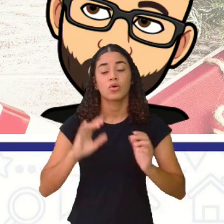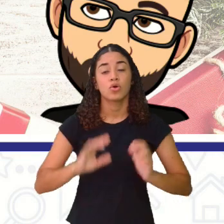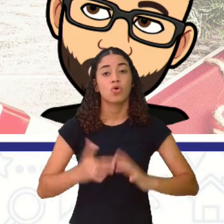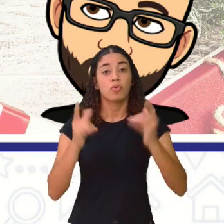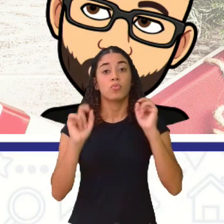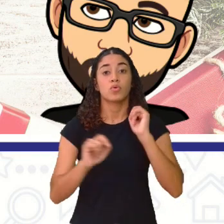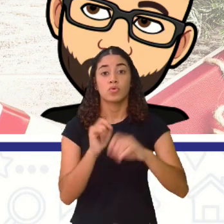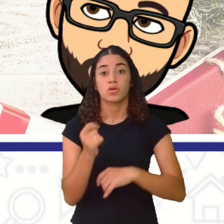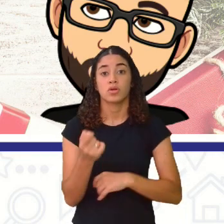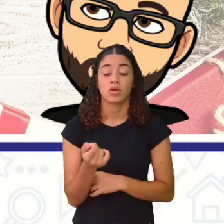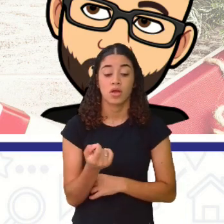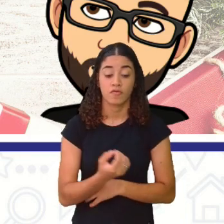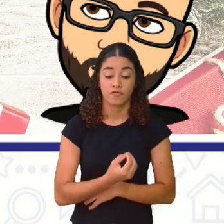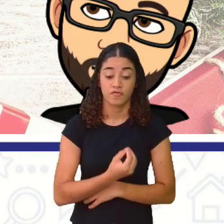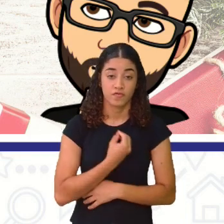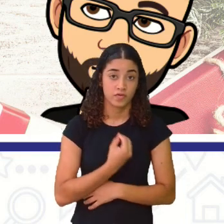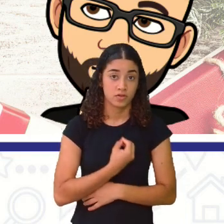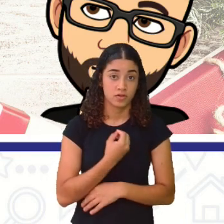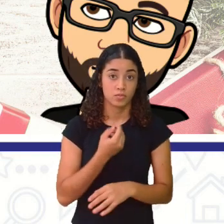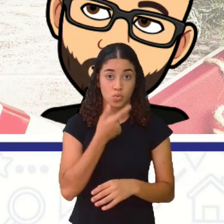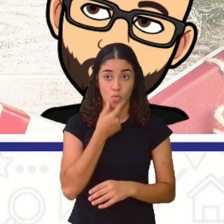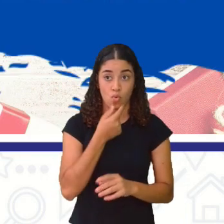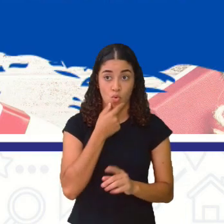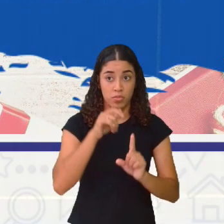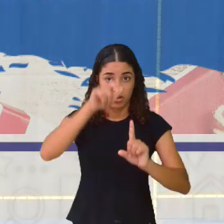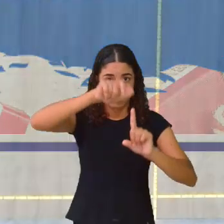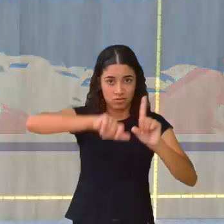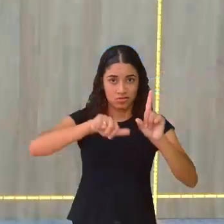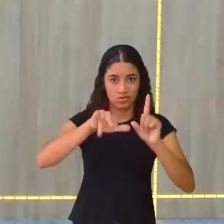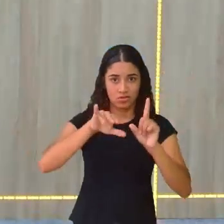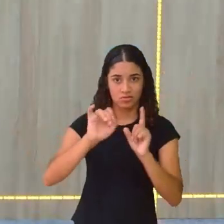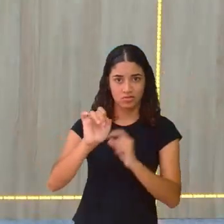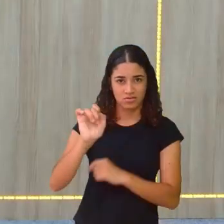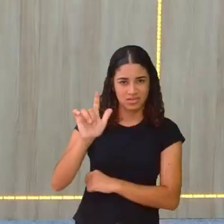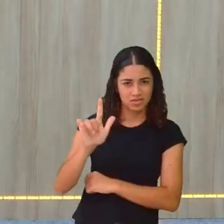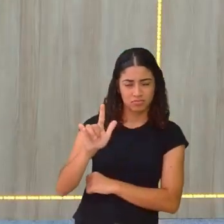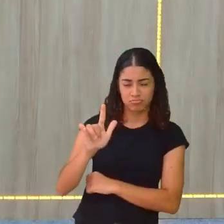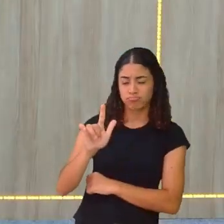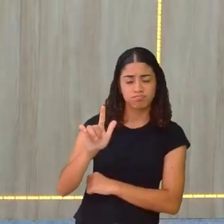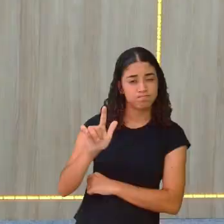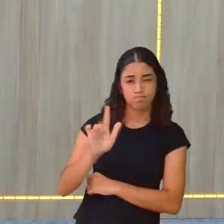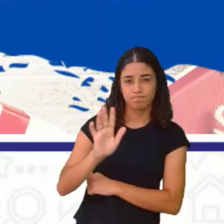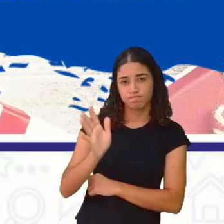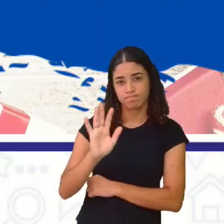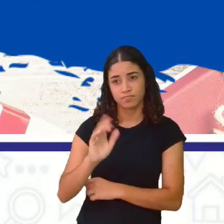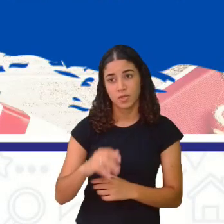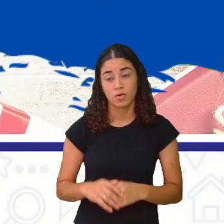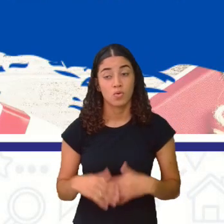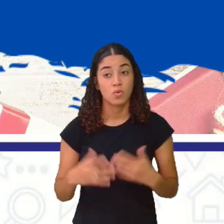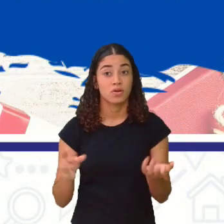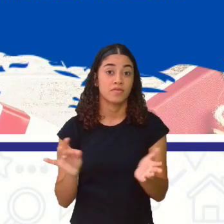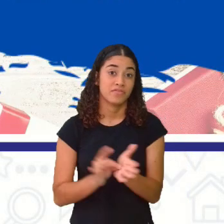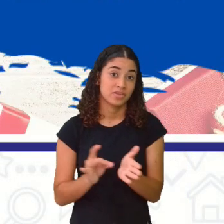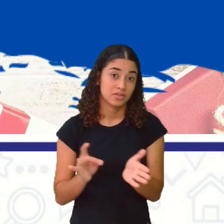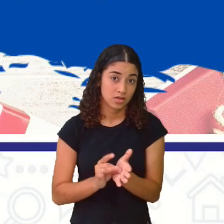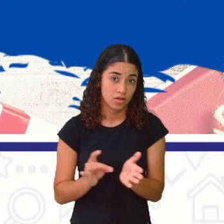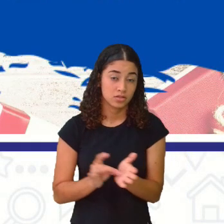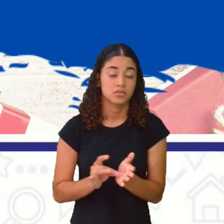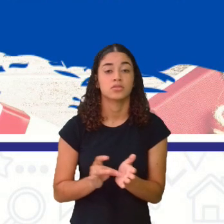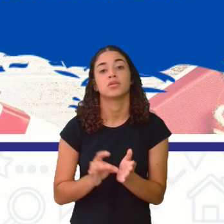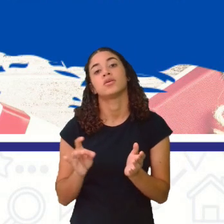a vida do São Nicolau? Não, certo? O Natal, na realidade, era um